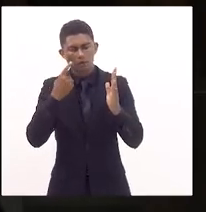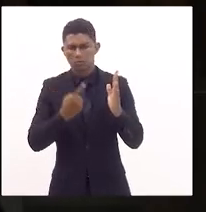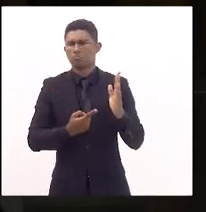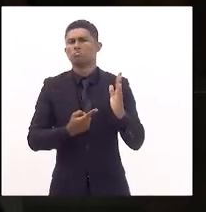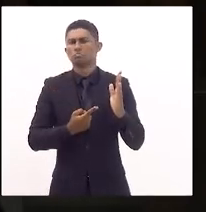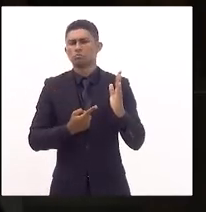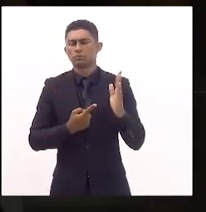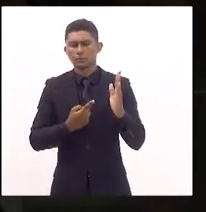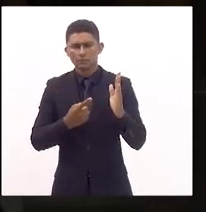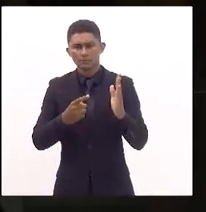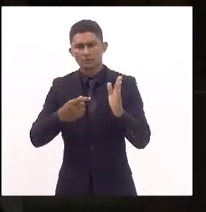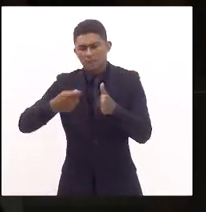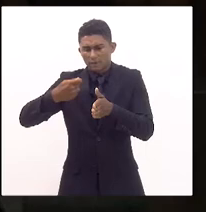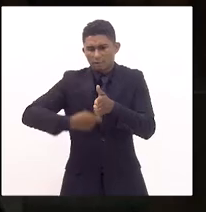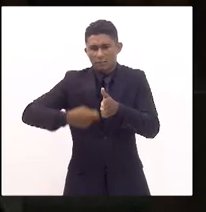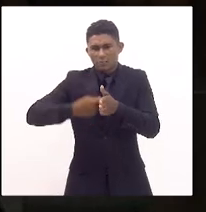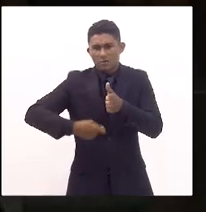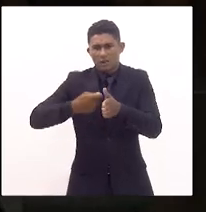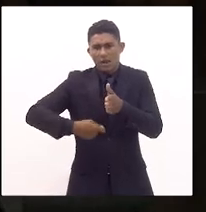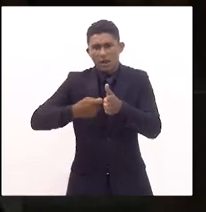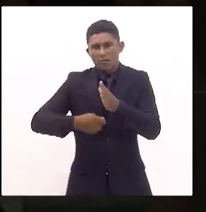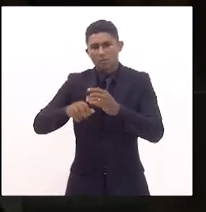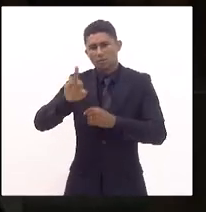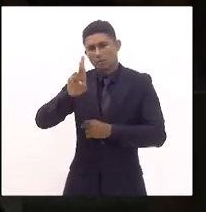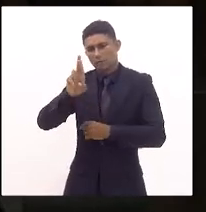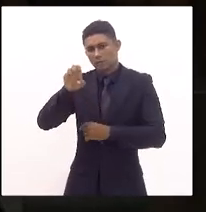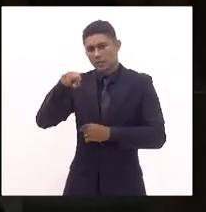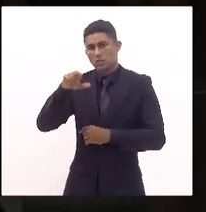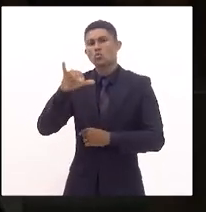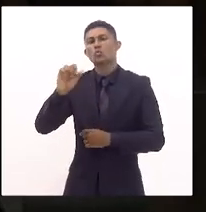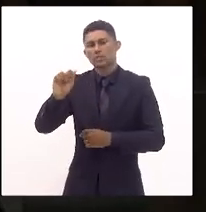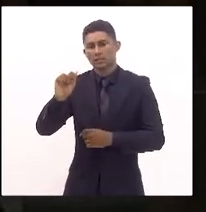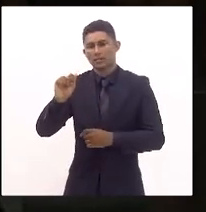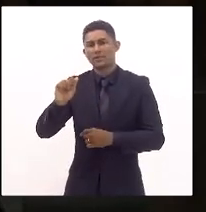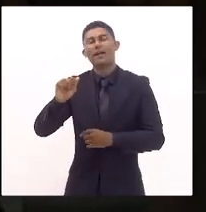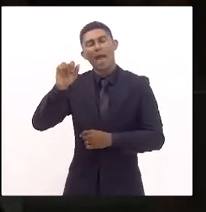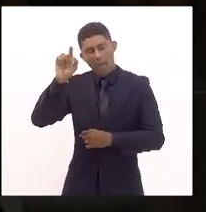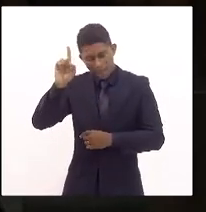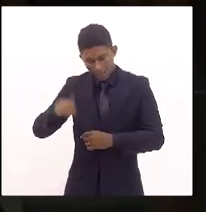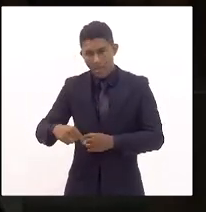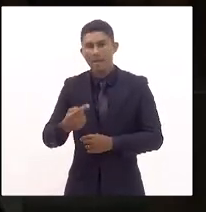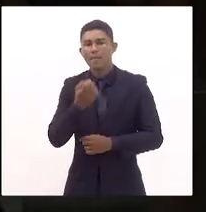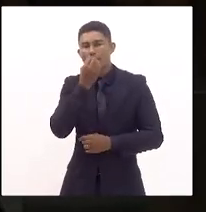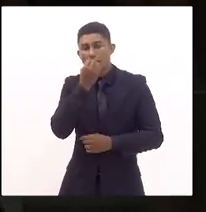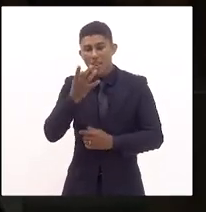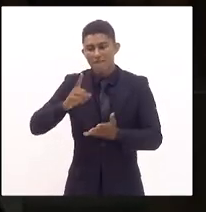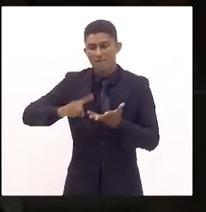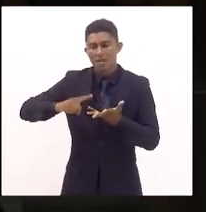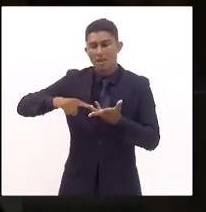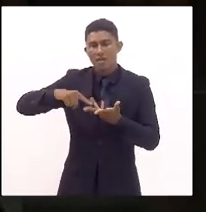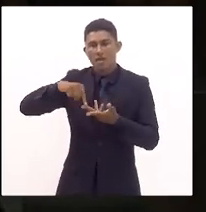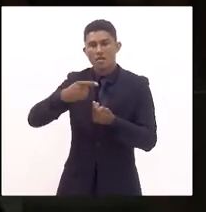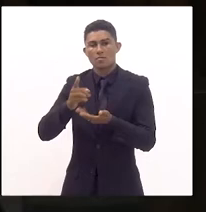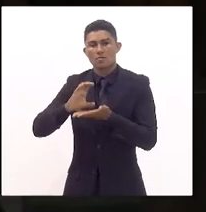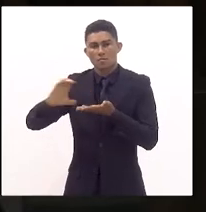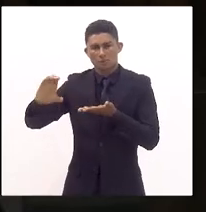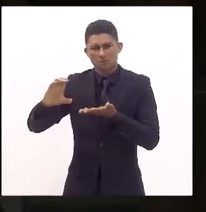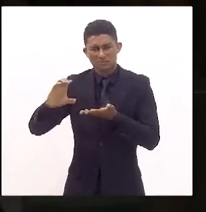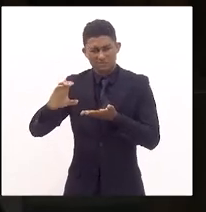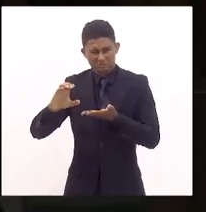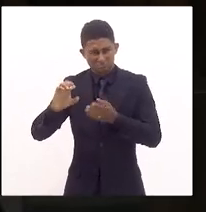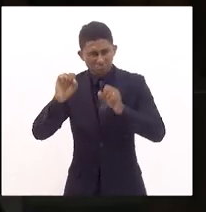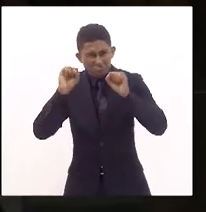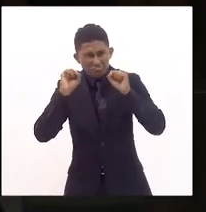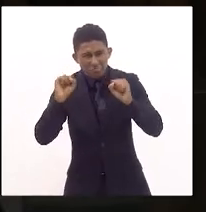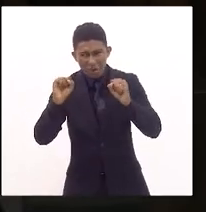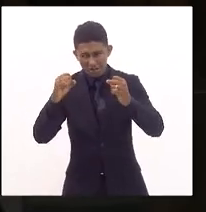renúncia fiscal é benefício. E benefício não pode ser dado